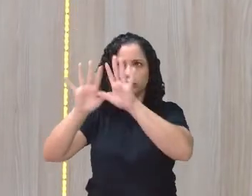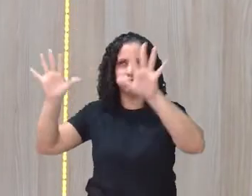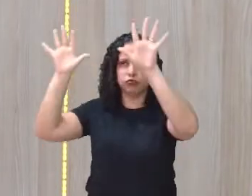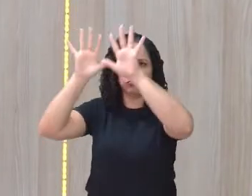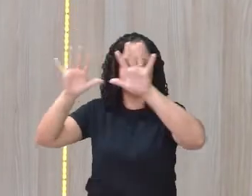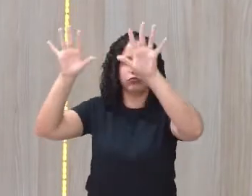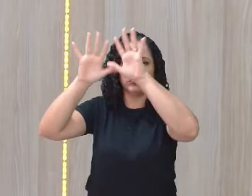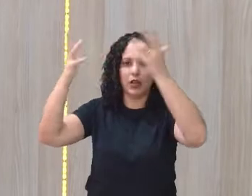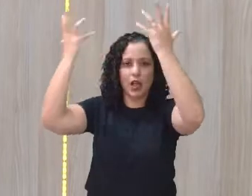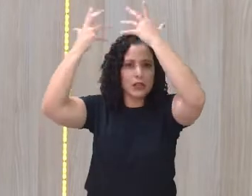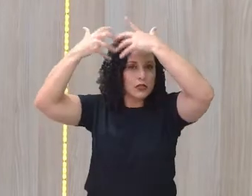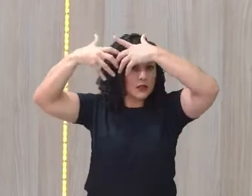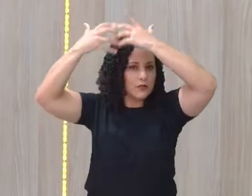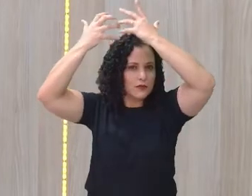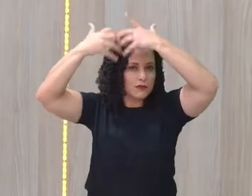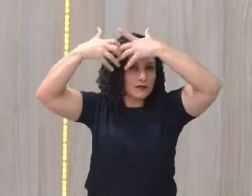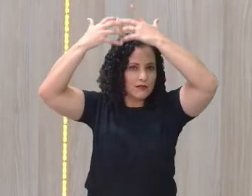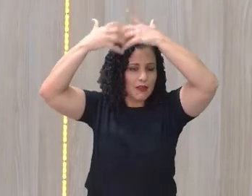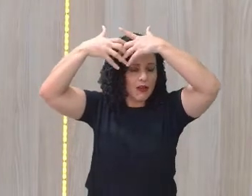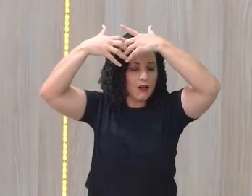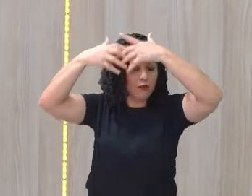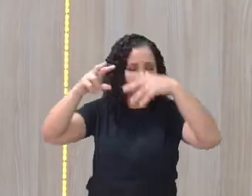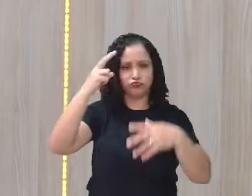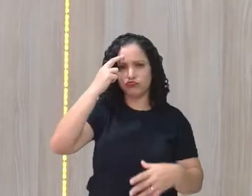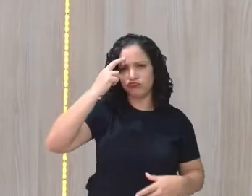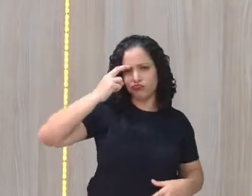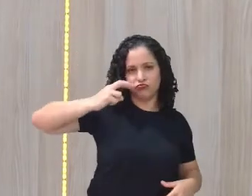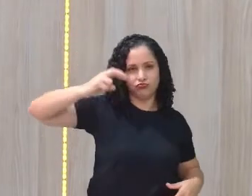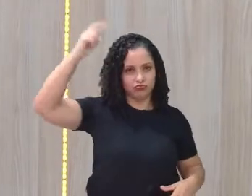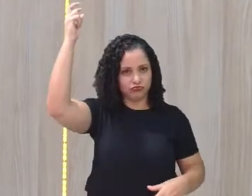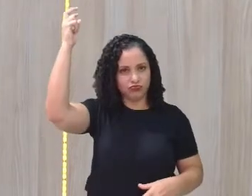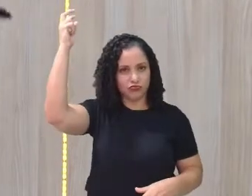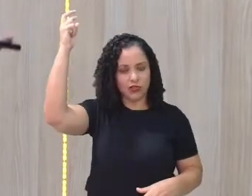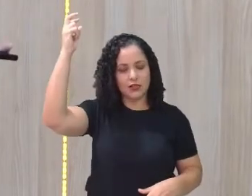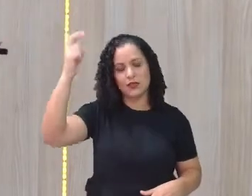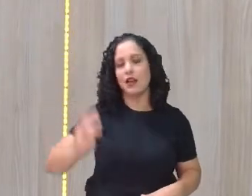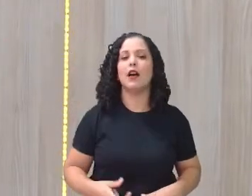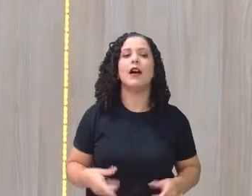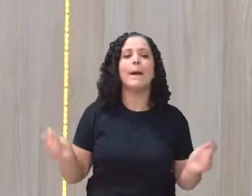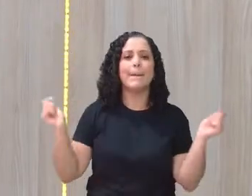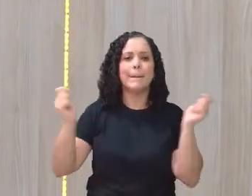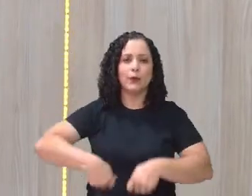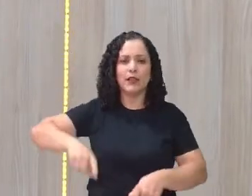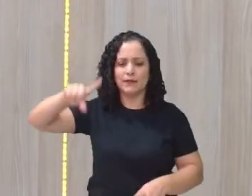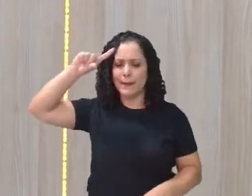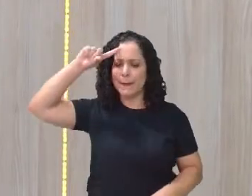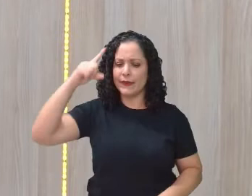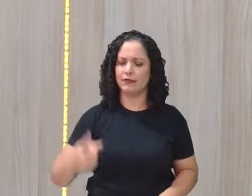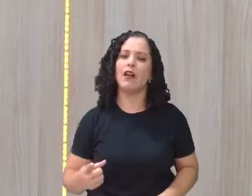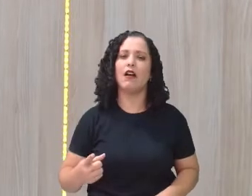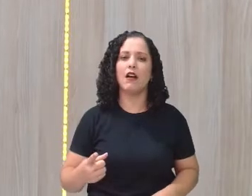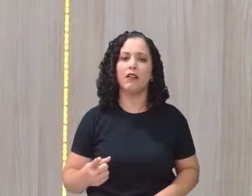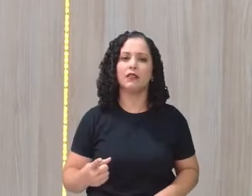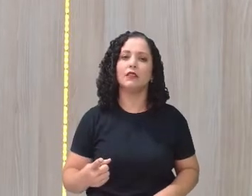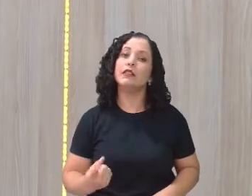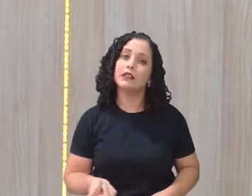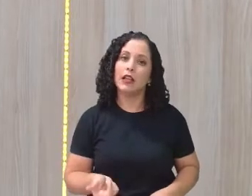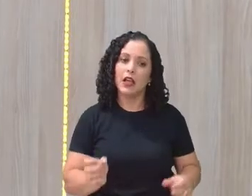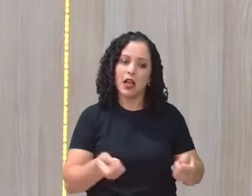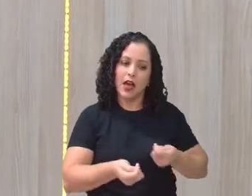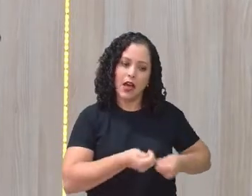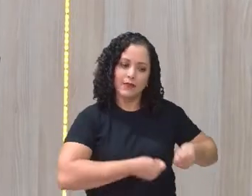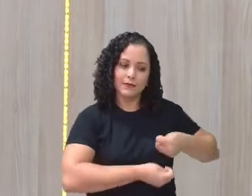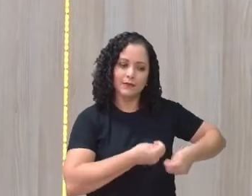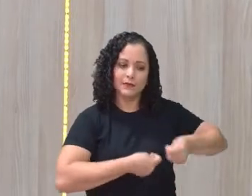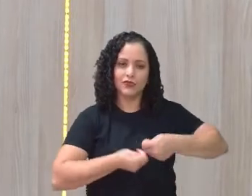da racionalidade, do intelecto, pudesse comandar a sociedade, né? Pensar na política,